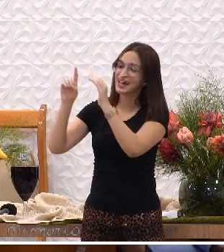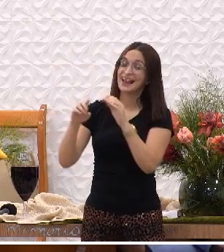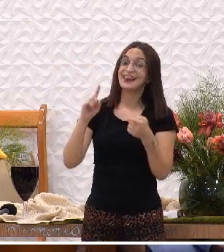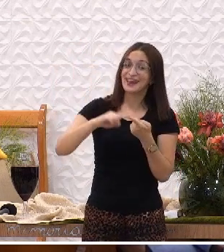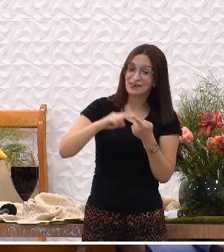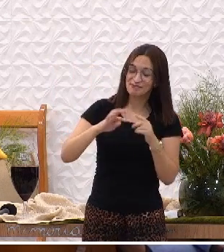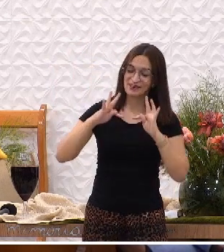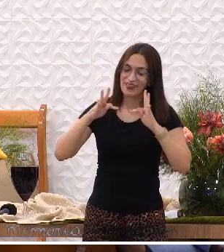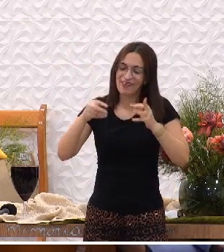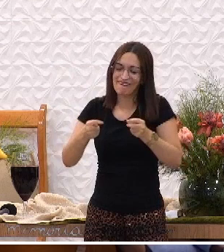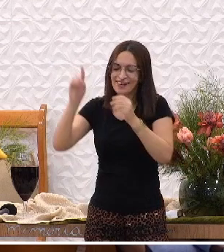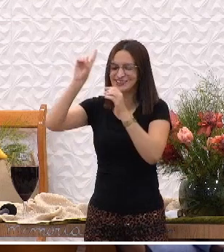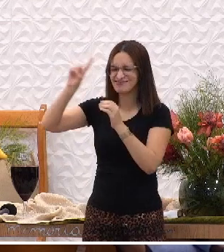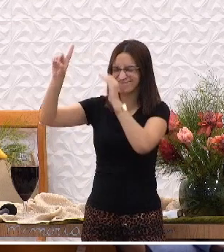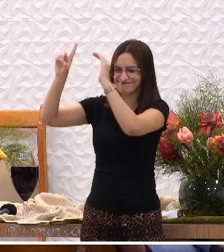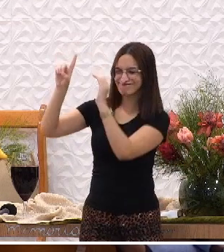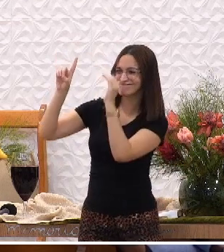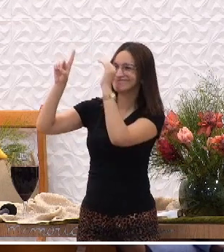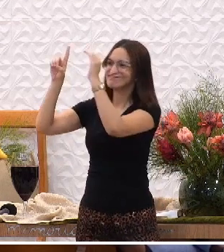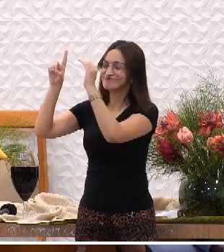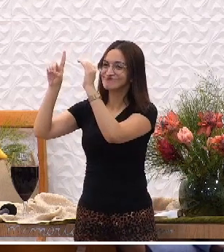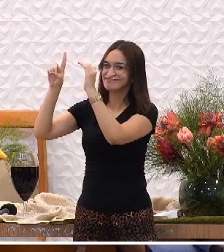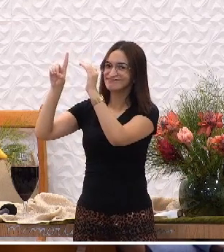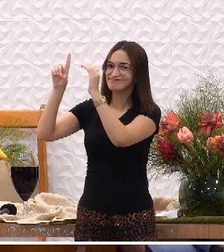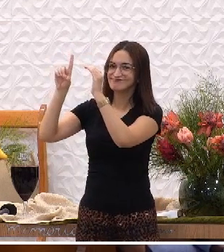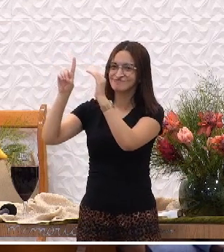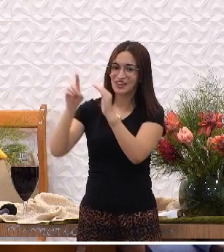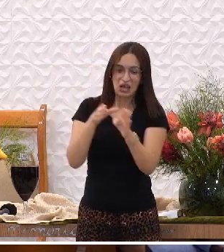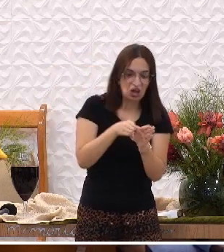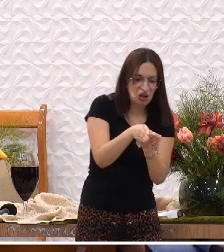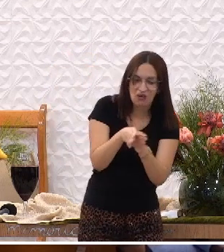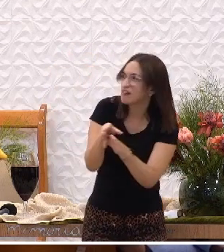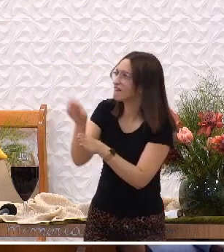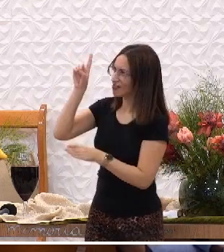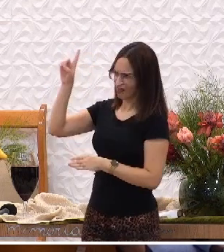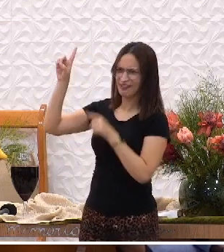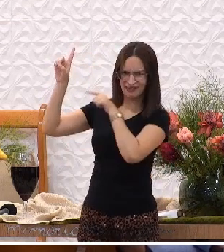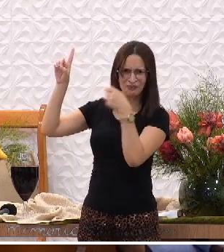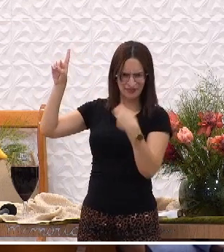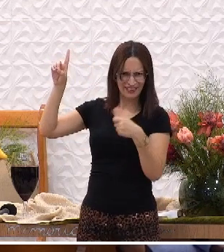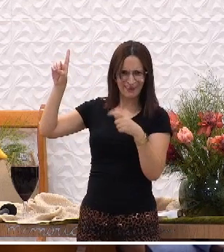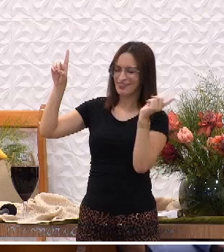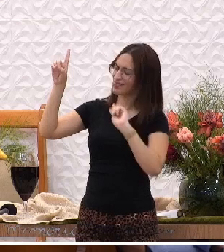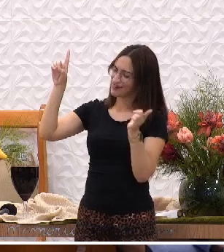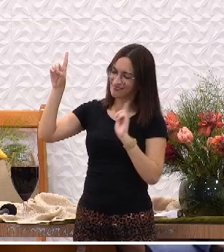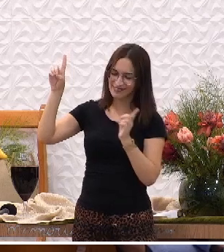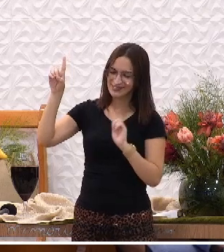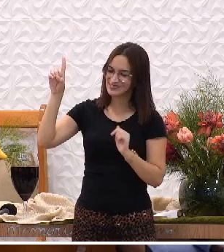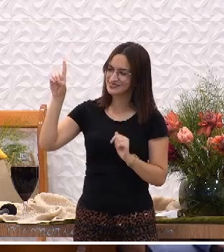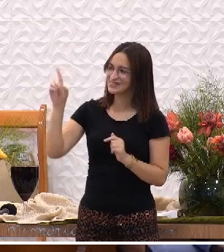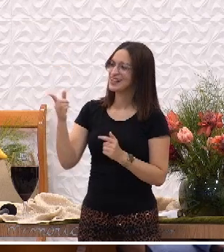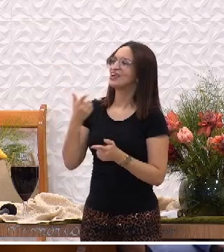todos. É totalmente absoluto, ele não precisa do conselho de ninguém. E nada acontece sem que seja da sua vontade. E a